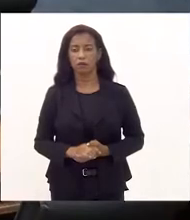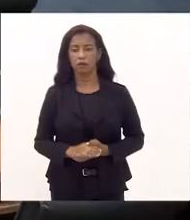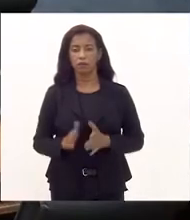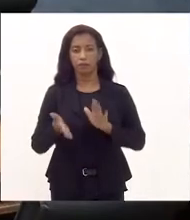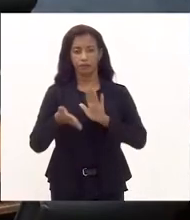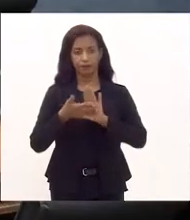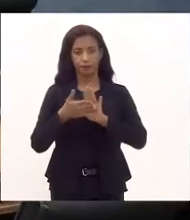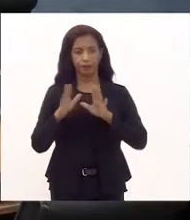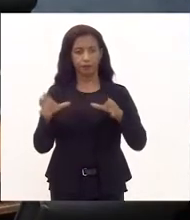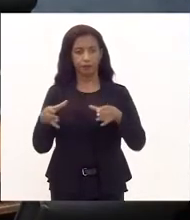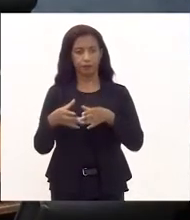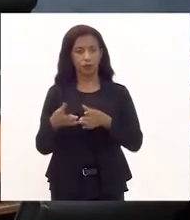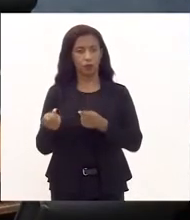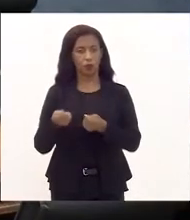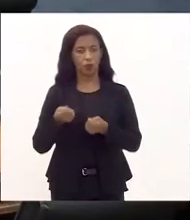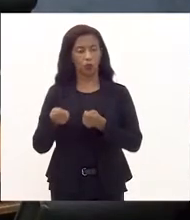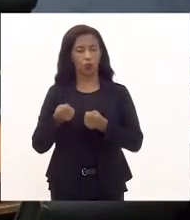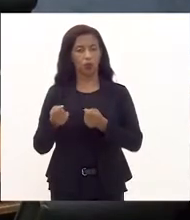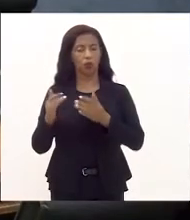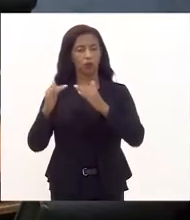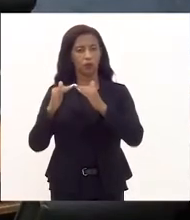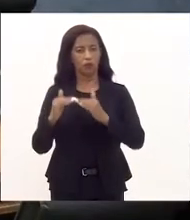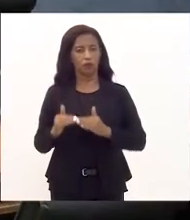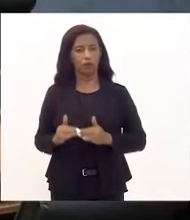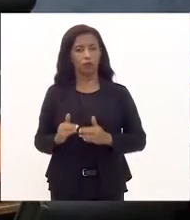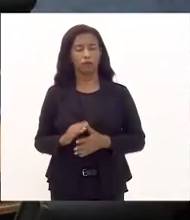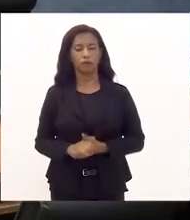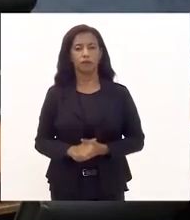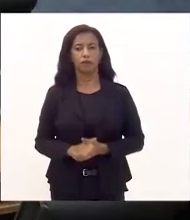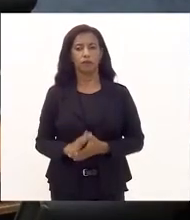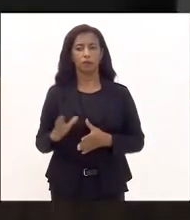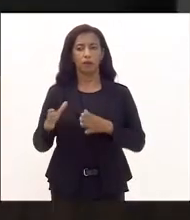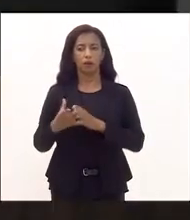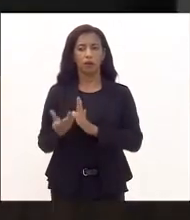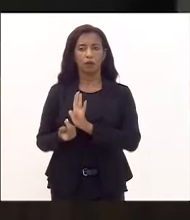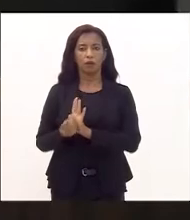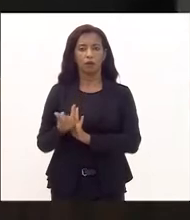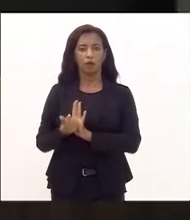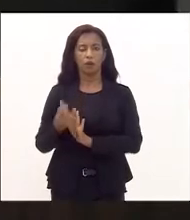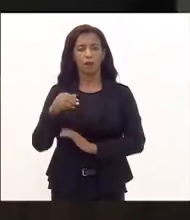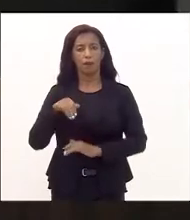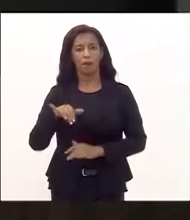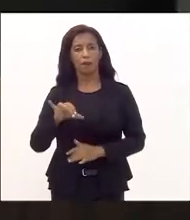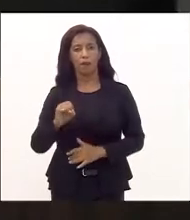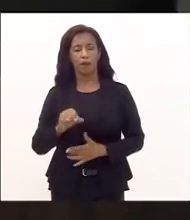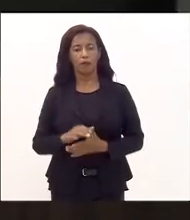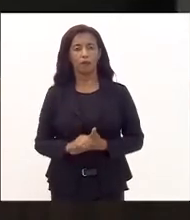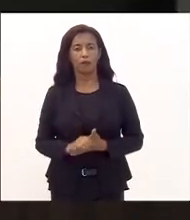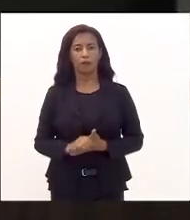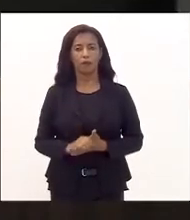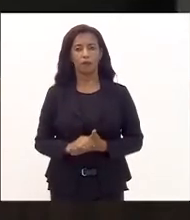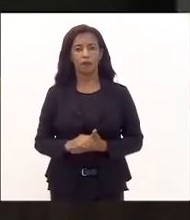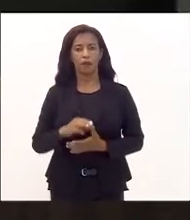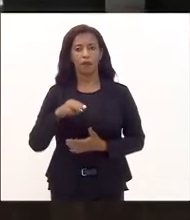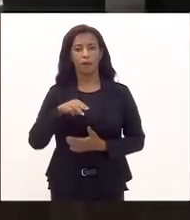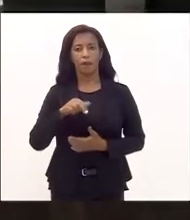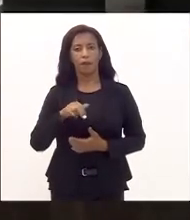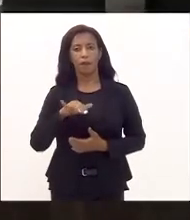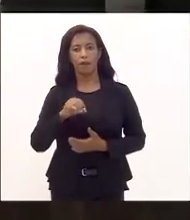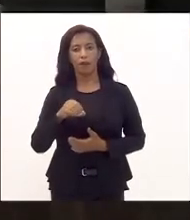Parecer da Comissão de Economia é favorável. Obrigado, deputado. Pela Comissão de Orçamento, deputado Márcio Canella. Deputado Márcio